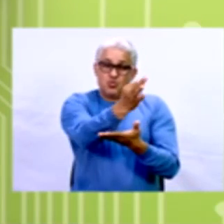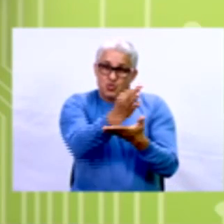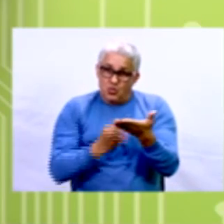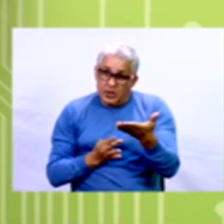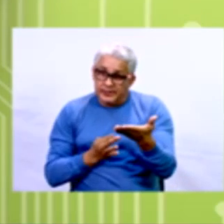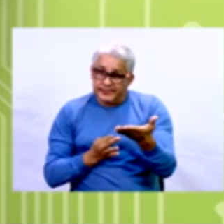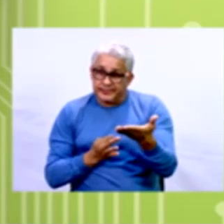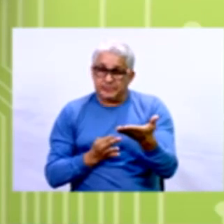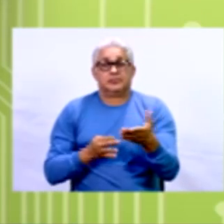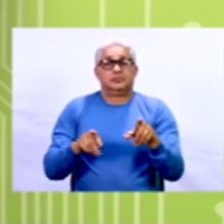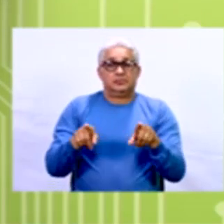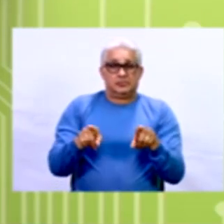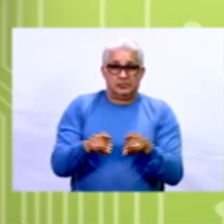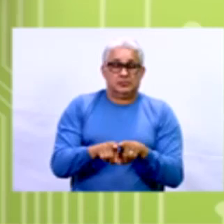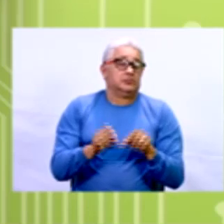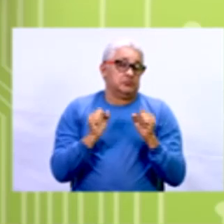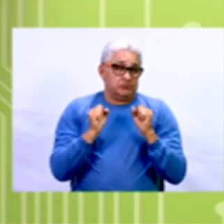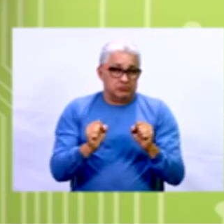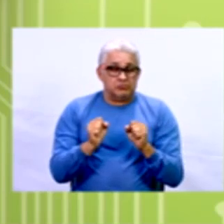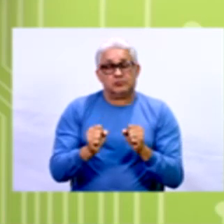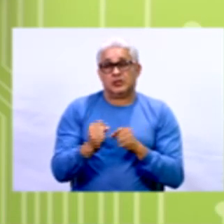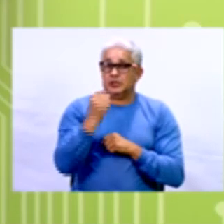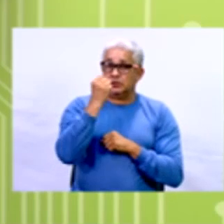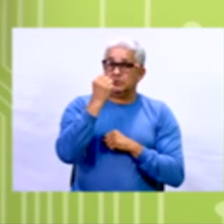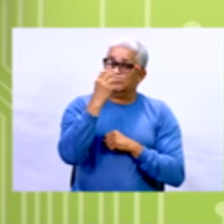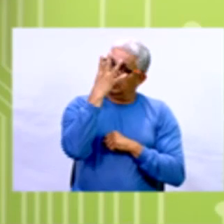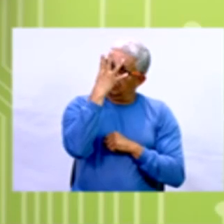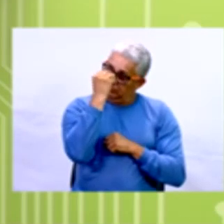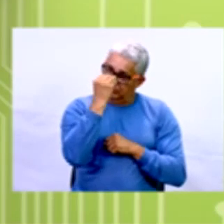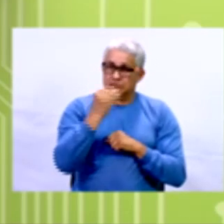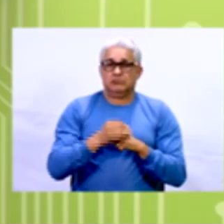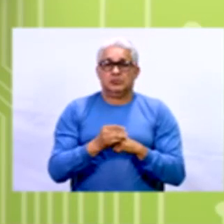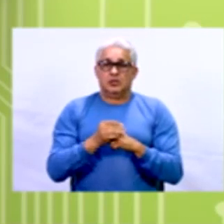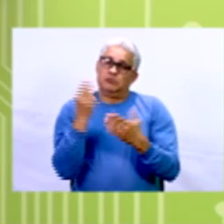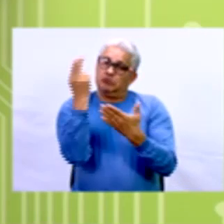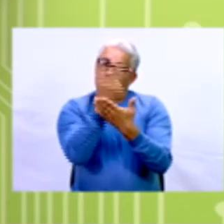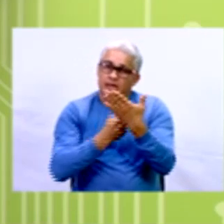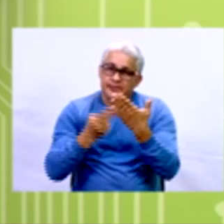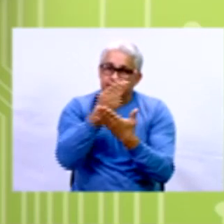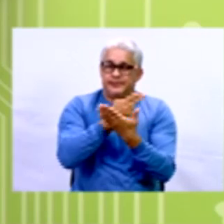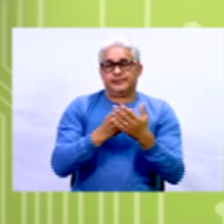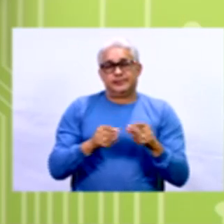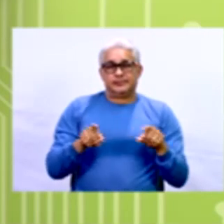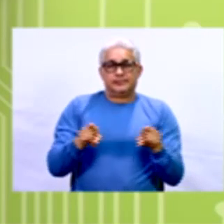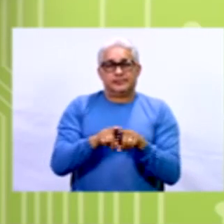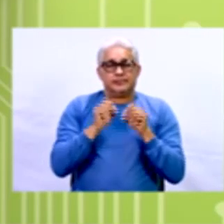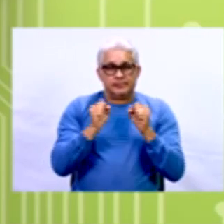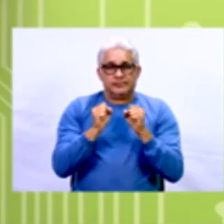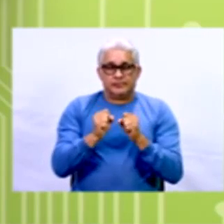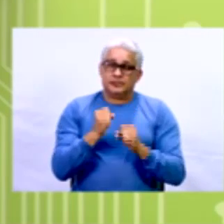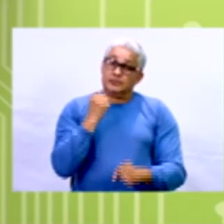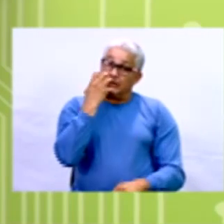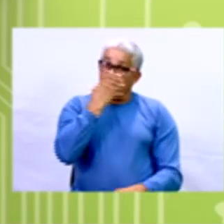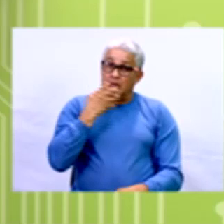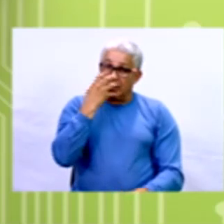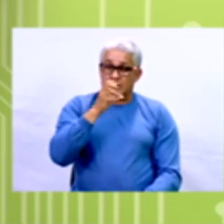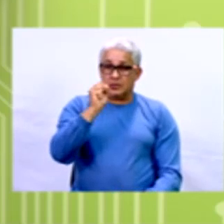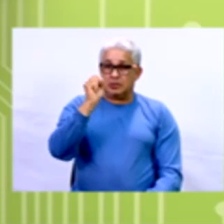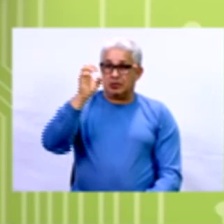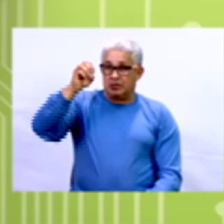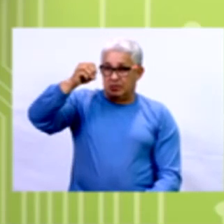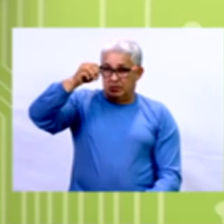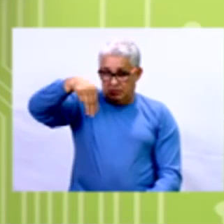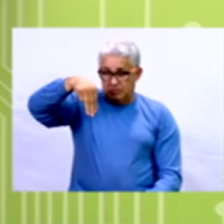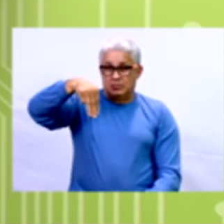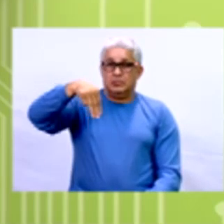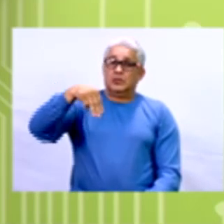impresso, que pode ser um texto ou uma imagem, né, uma foto, um desenho. Pode ser através do rádio, através de um som,